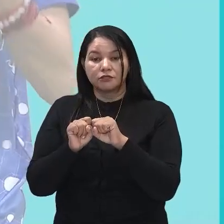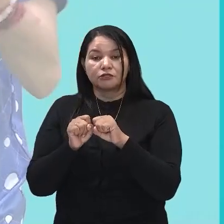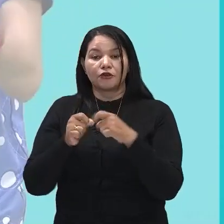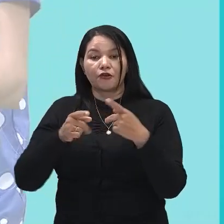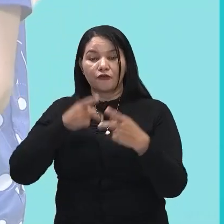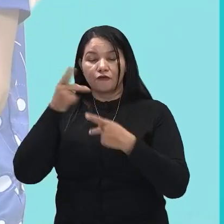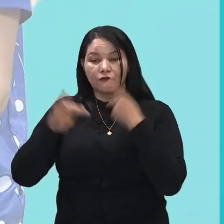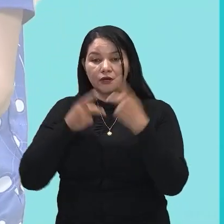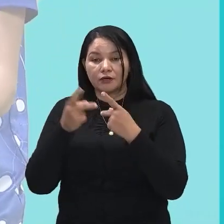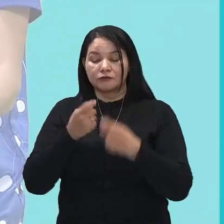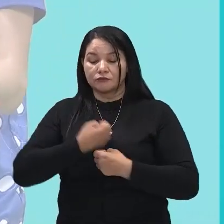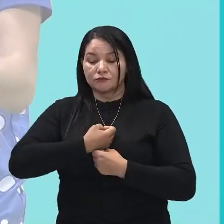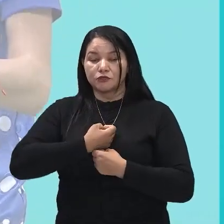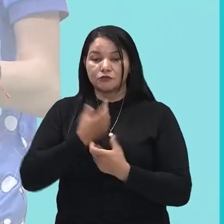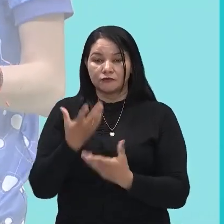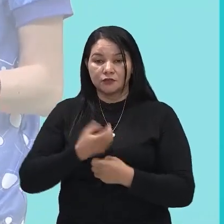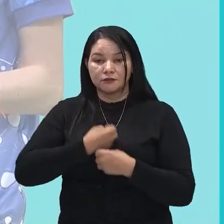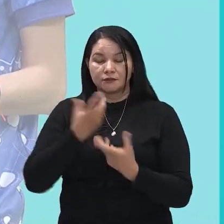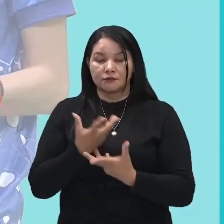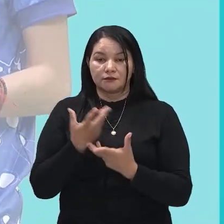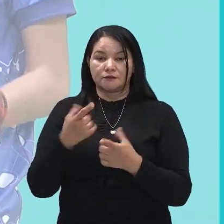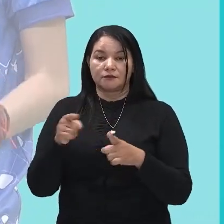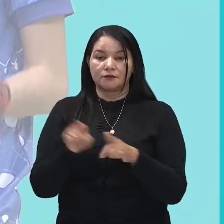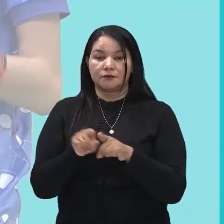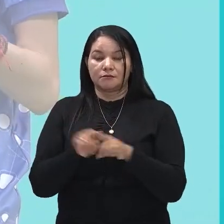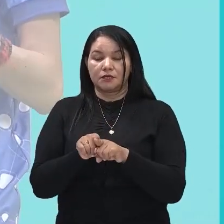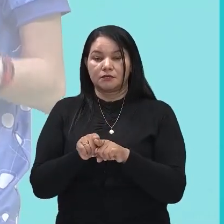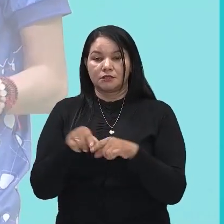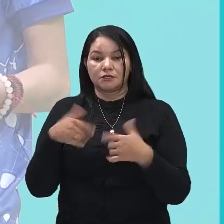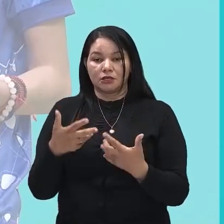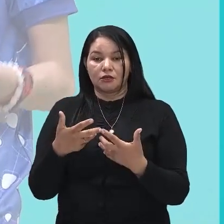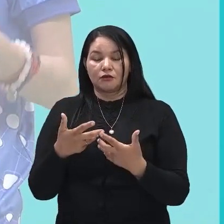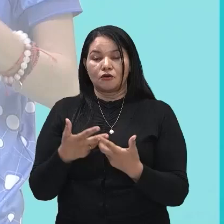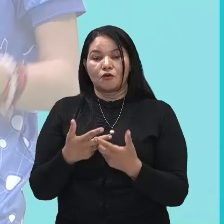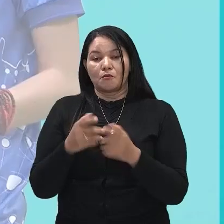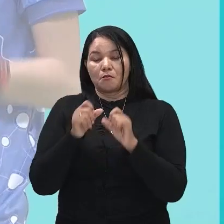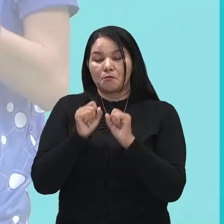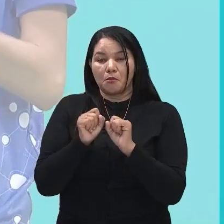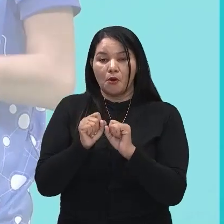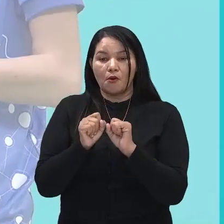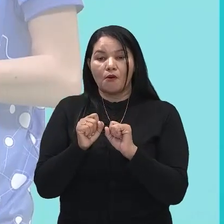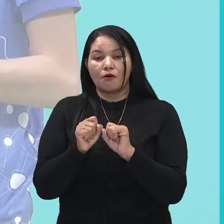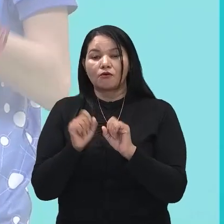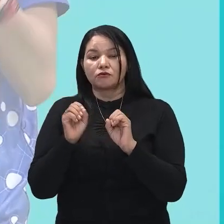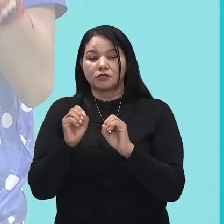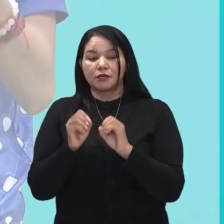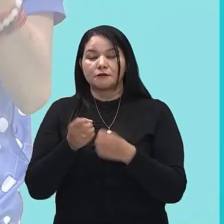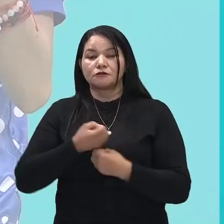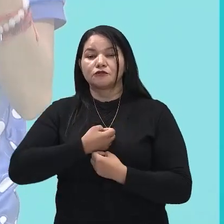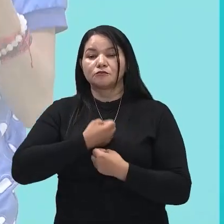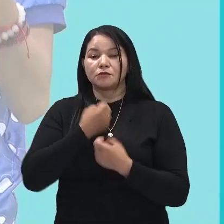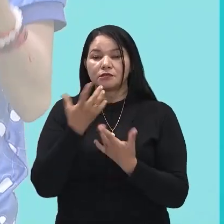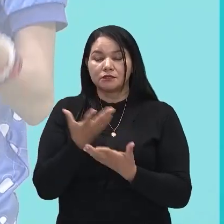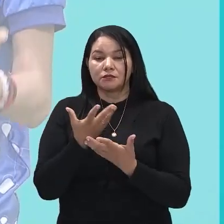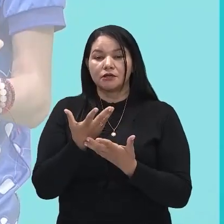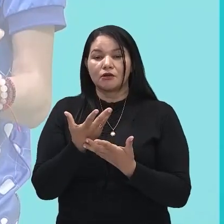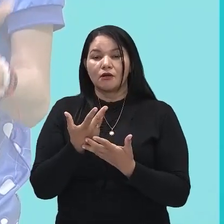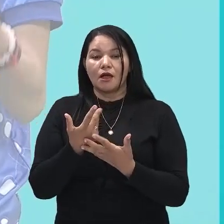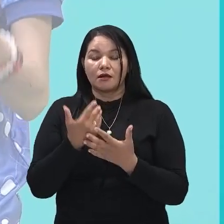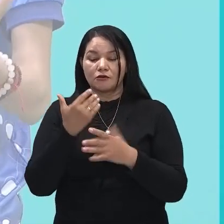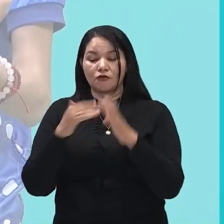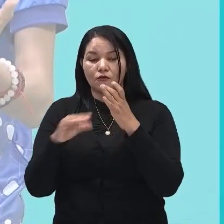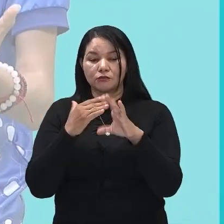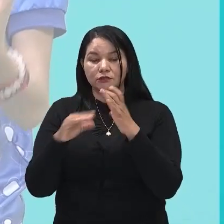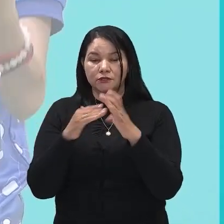nossas manifestações. Então, podemos colocar as expressões que passam mensagens, assim passamos a nos